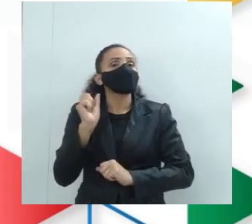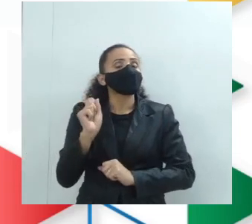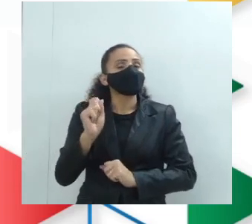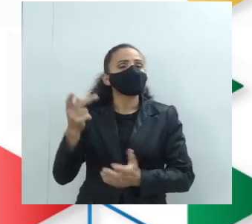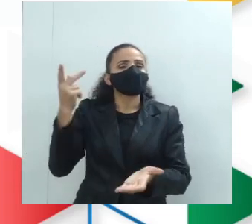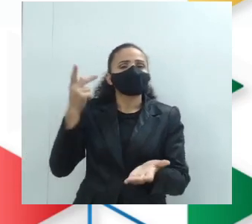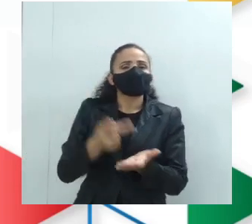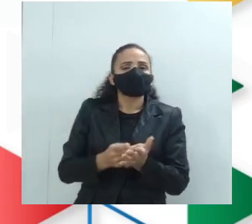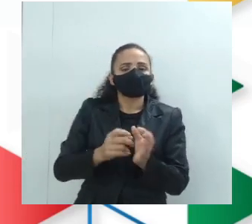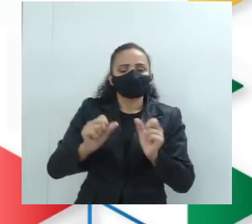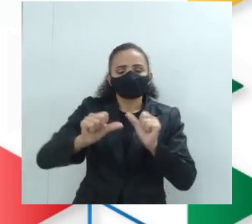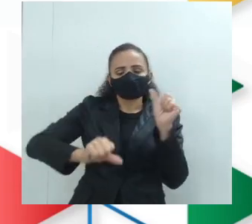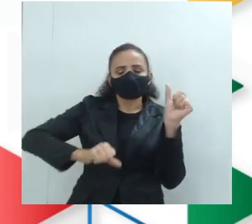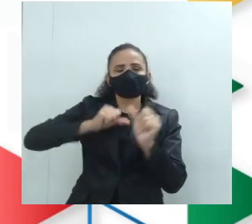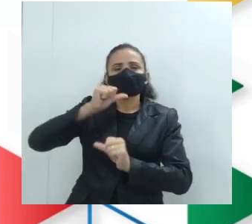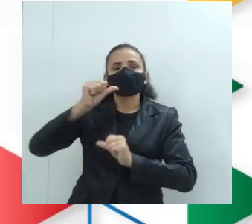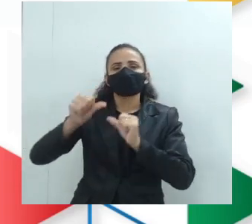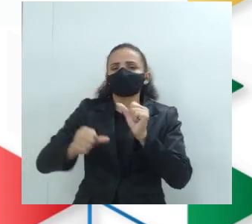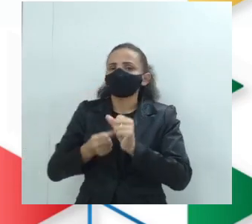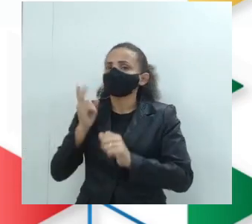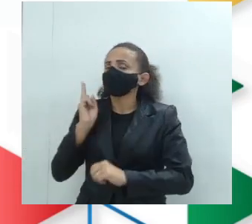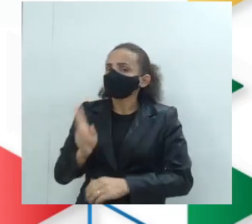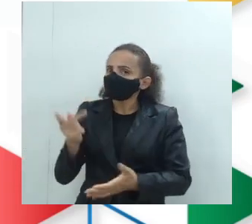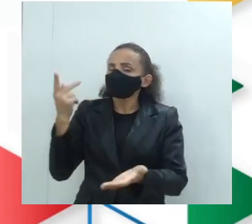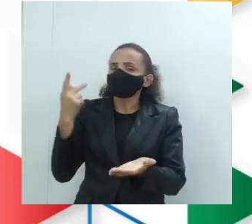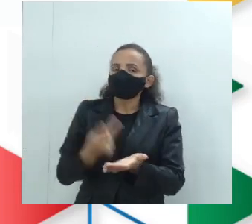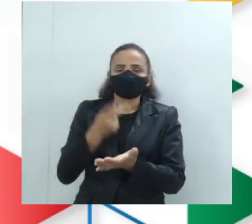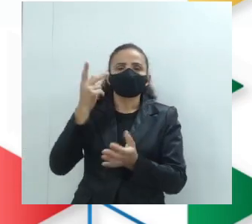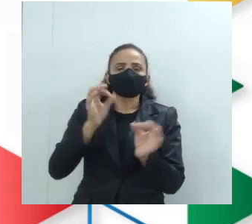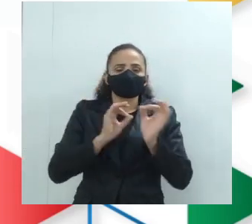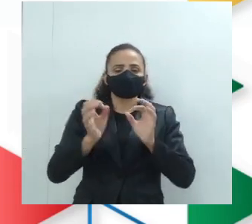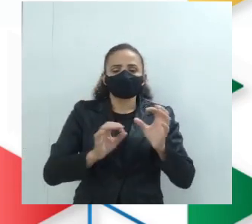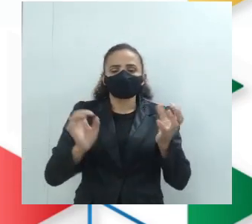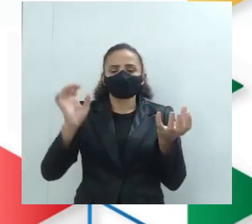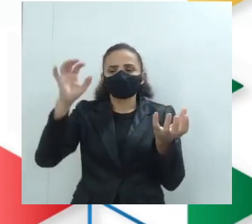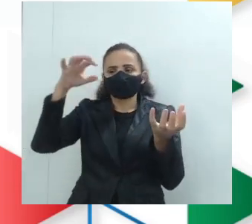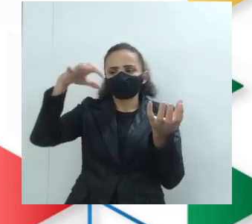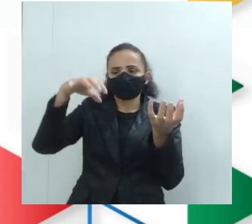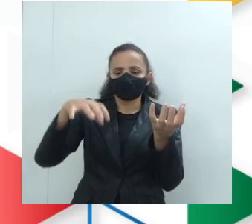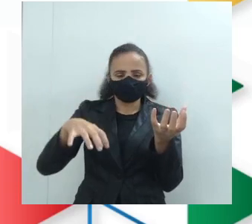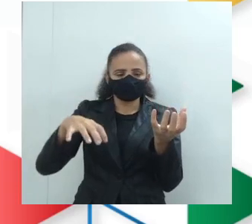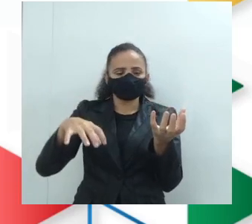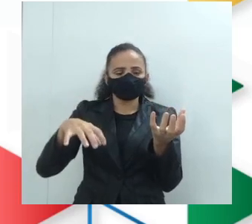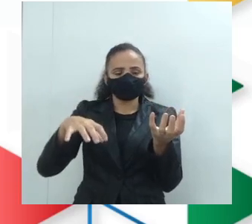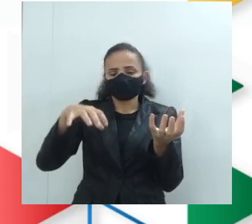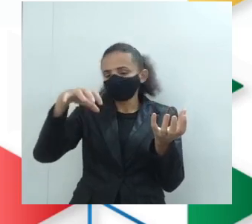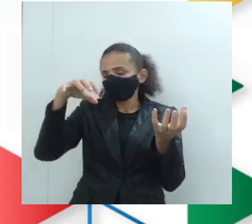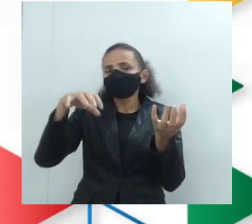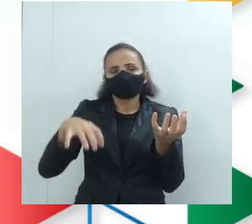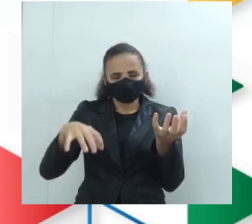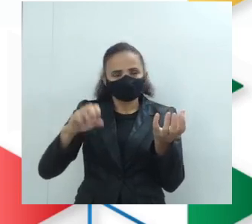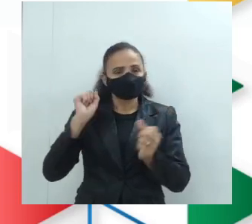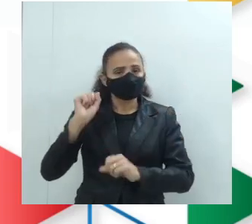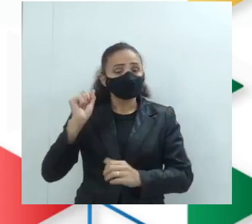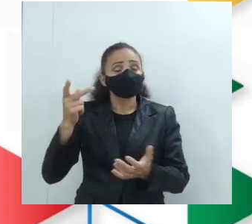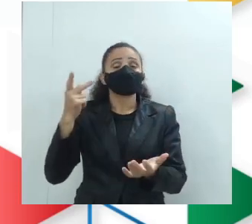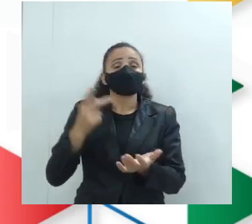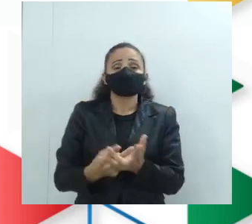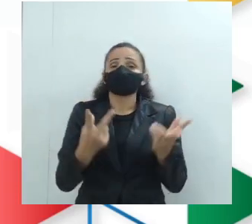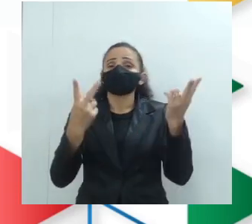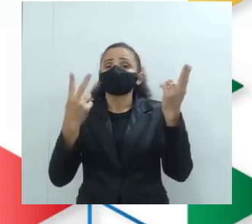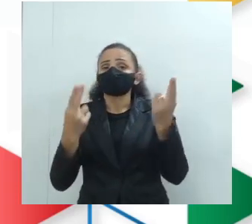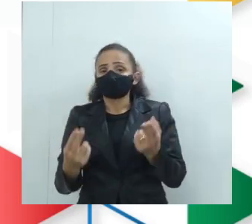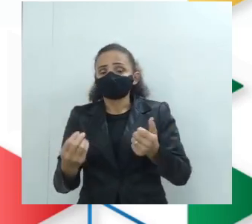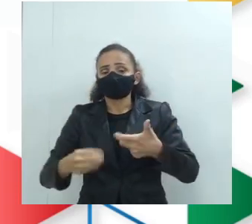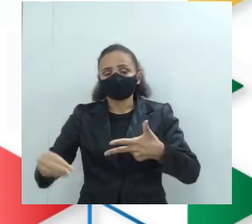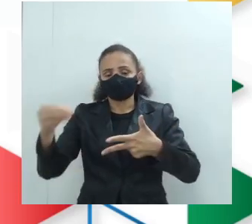na posição invertida. Foi o que a gente viu lá no Planalto Central, foi o que a gente viu no Taj Mahal. E aí vai acontecer a mesma coisa